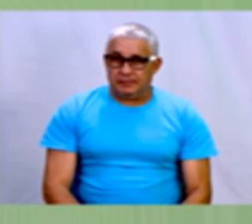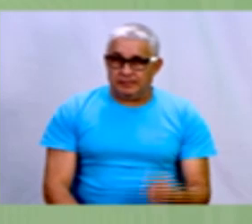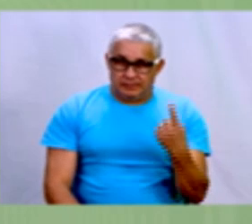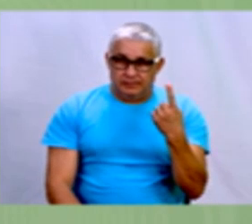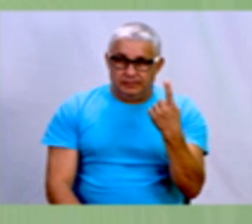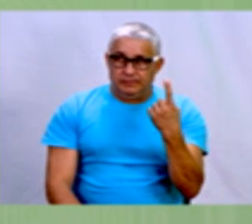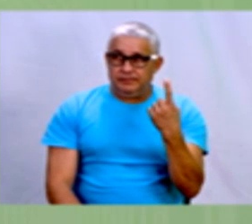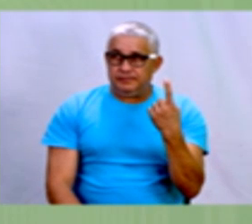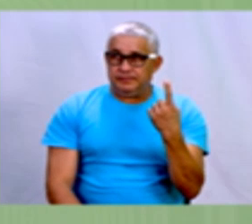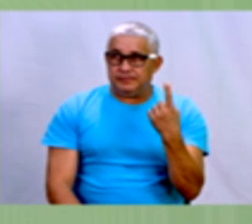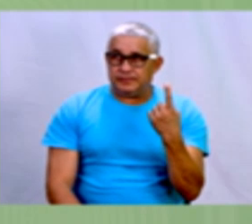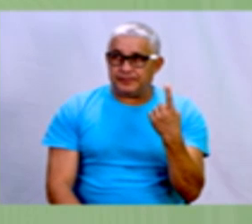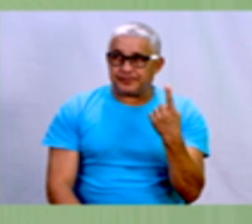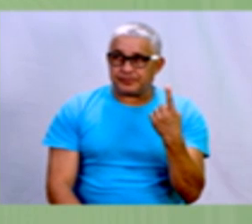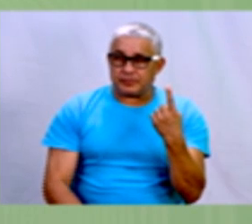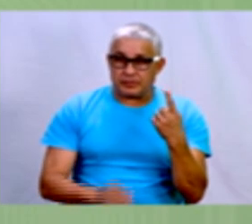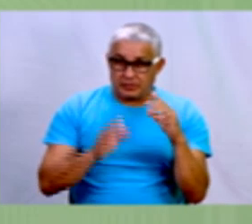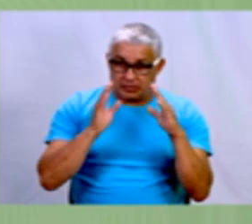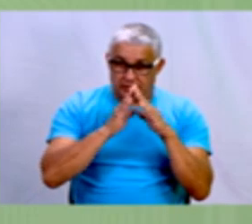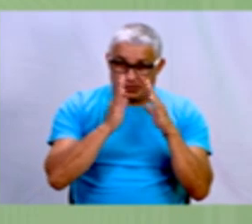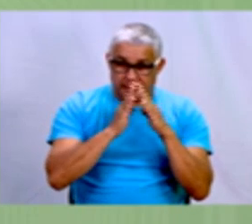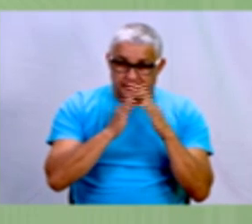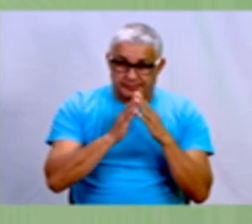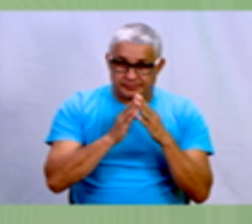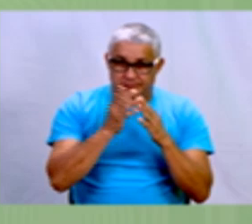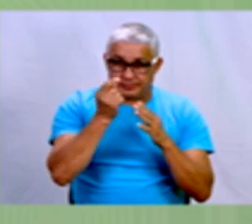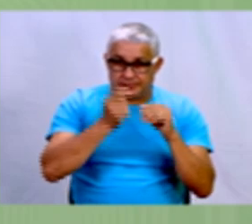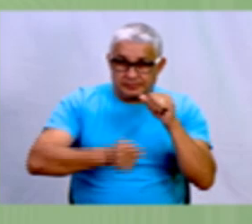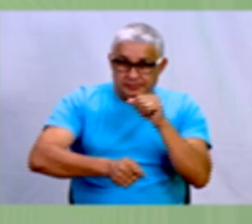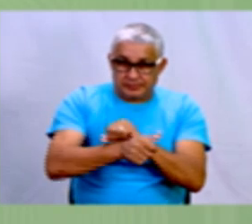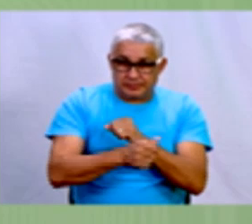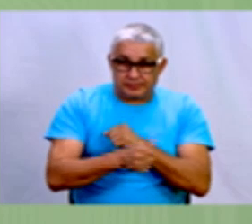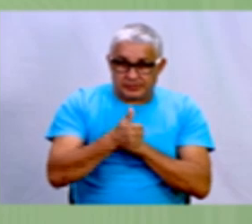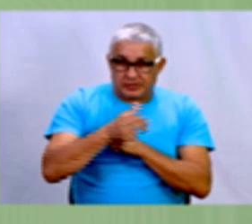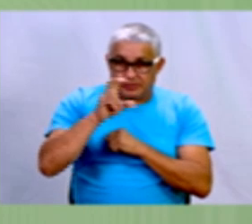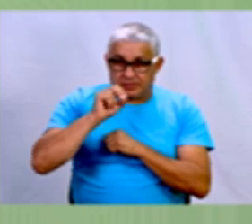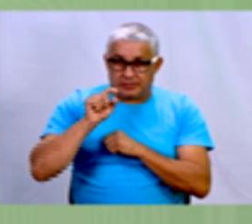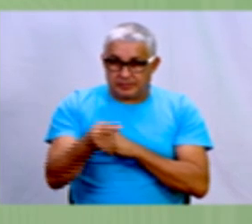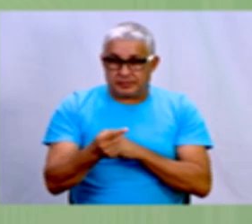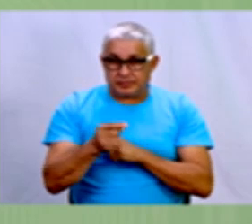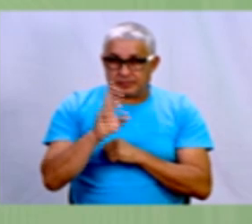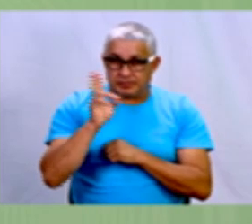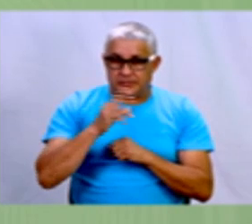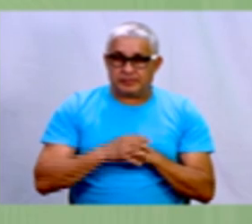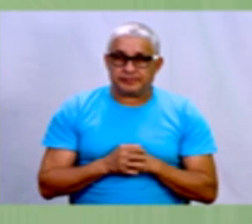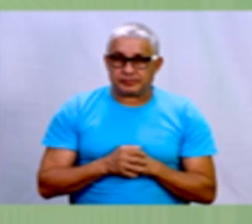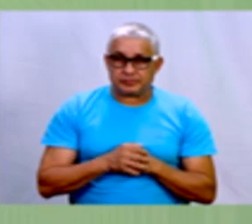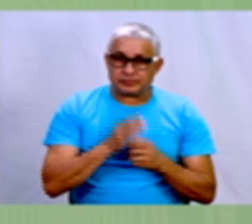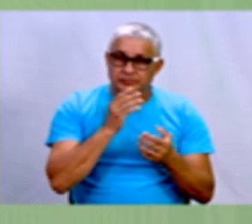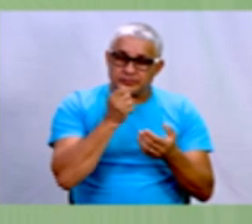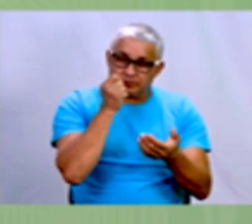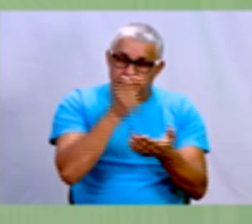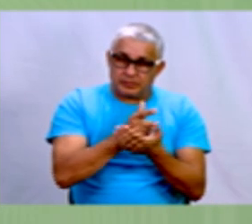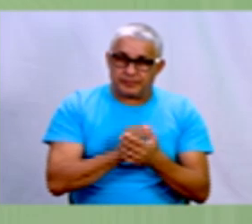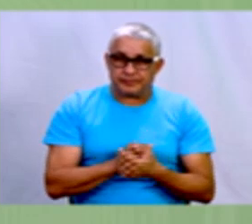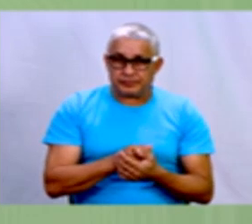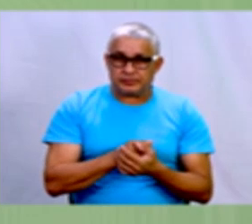1. Uma casa está sendo financiada por R$150 mil, a serem pagos